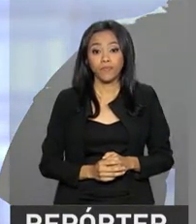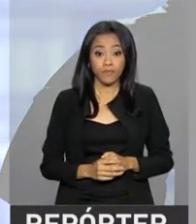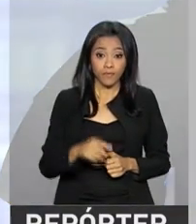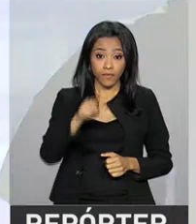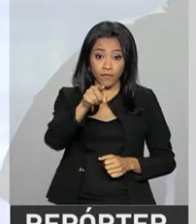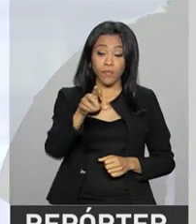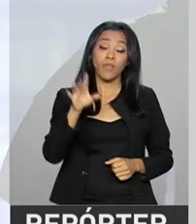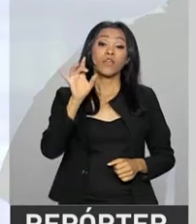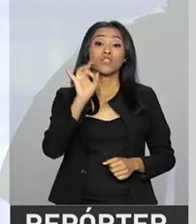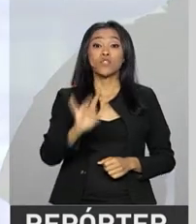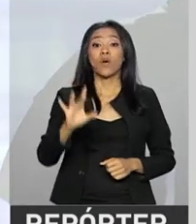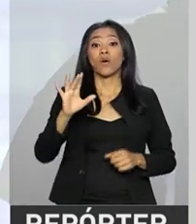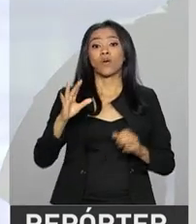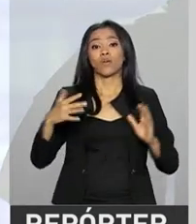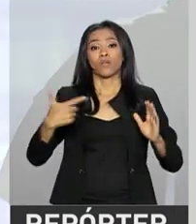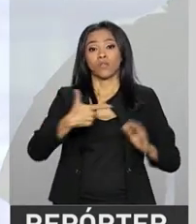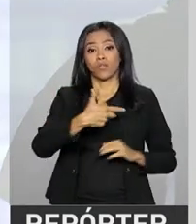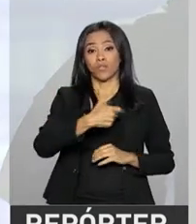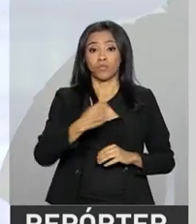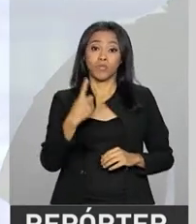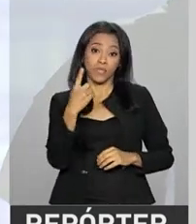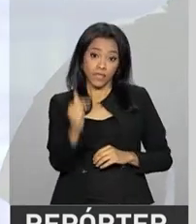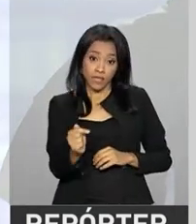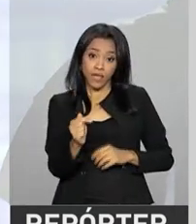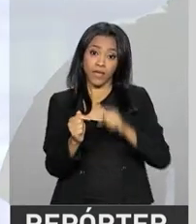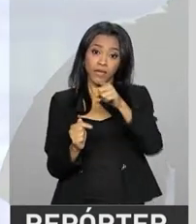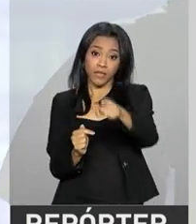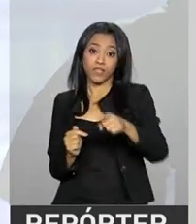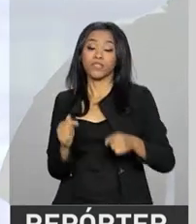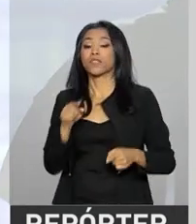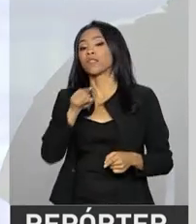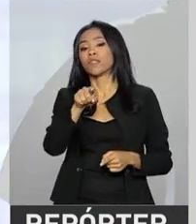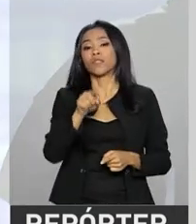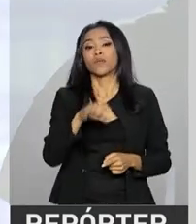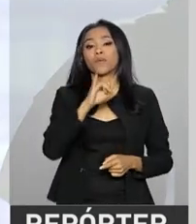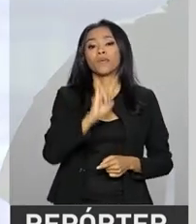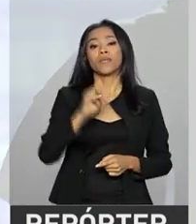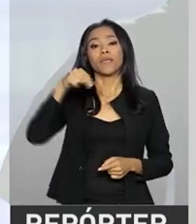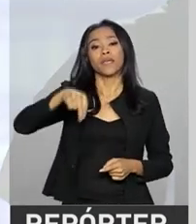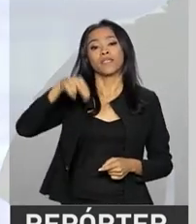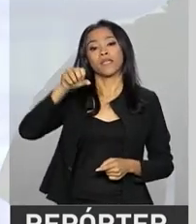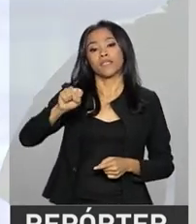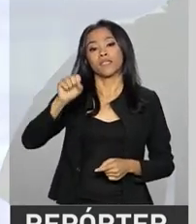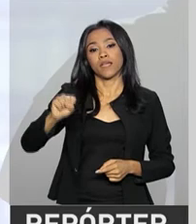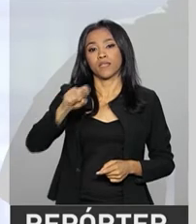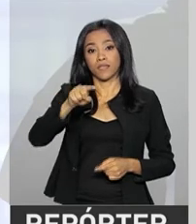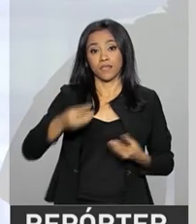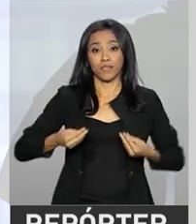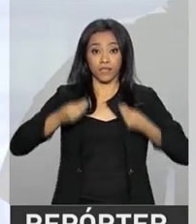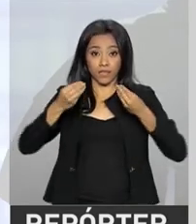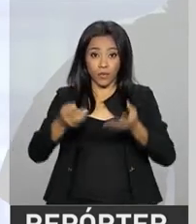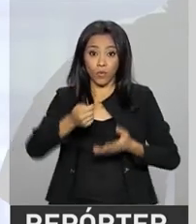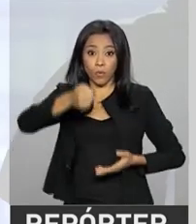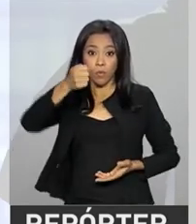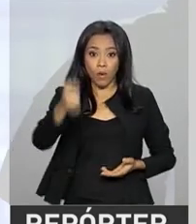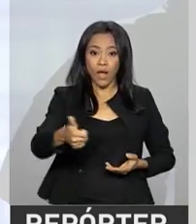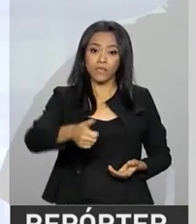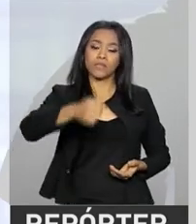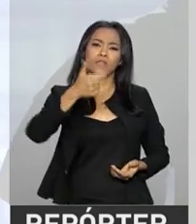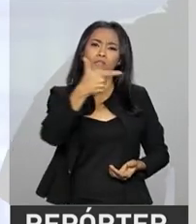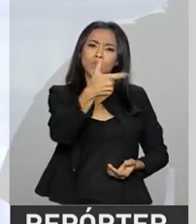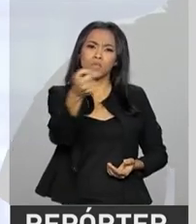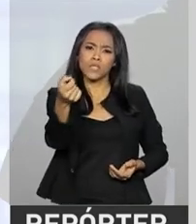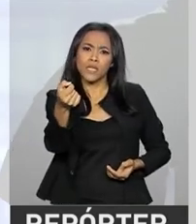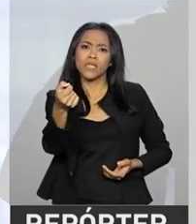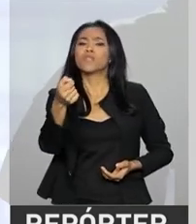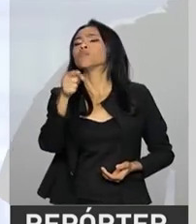Somente em 2017, o Instituto Nacional de Seguridade Social, INSS, concedeu quase 200